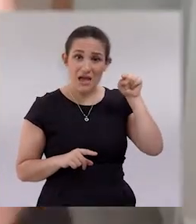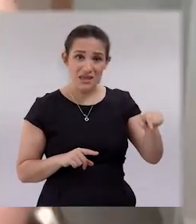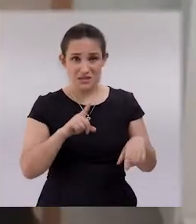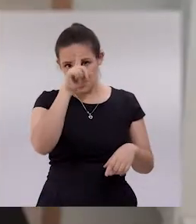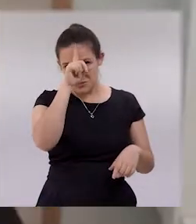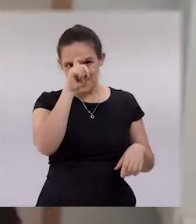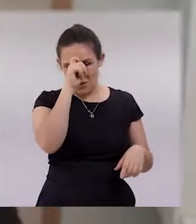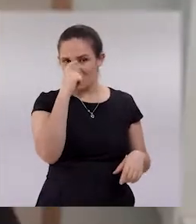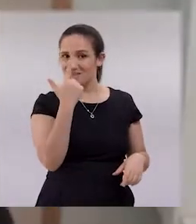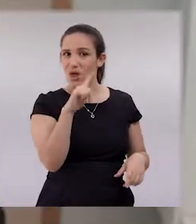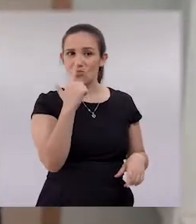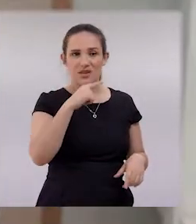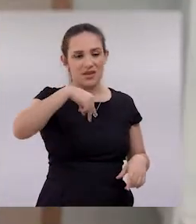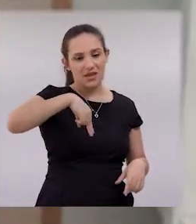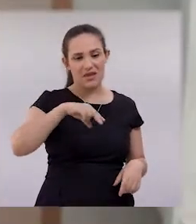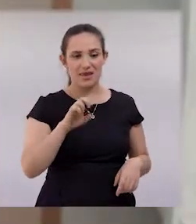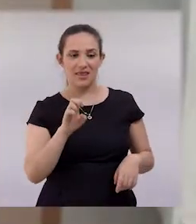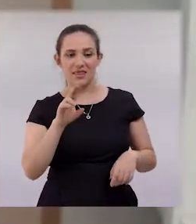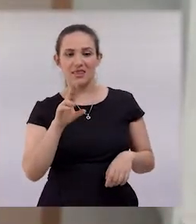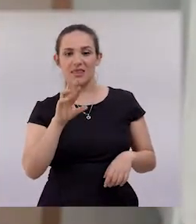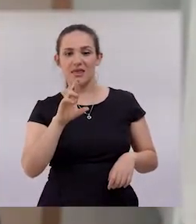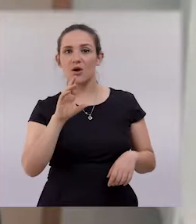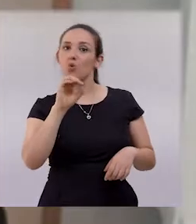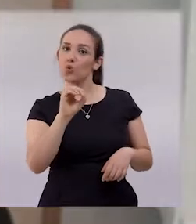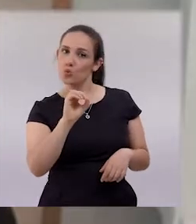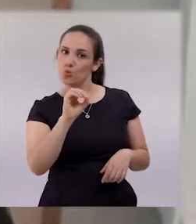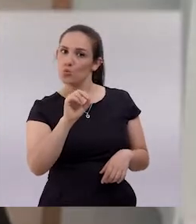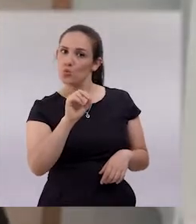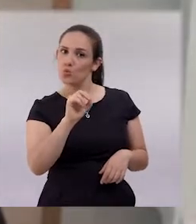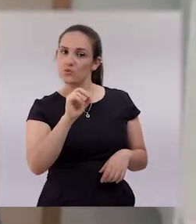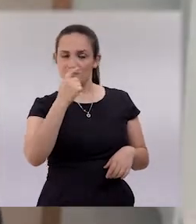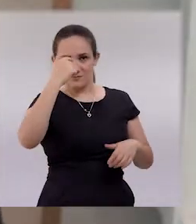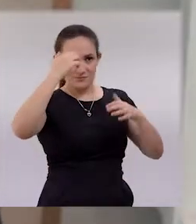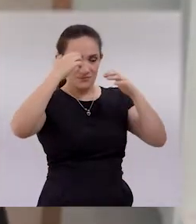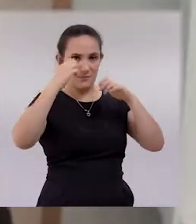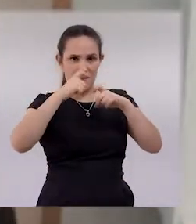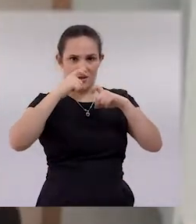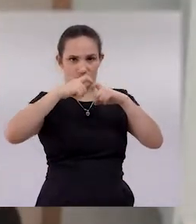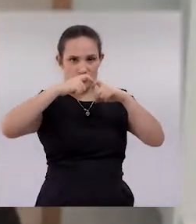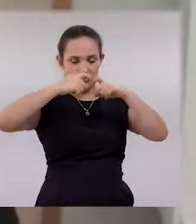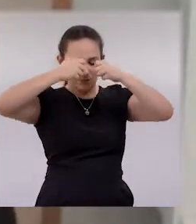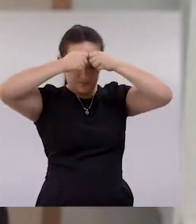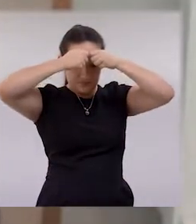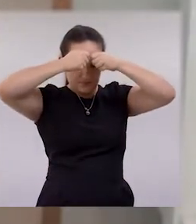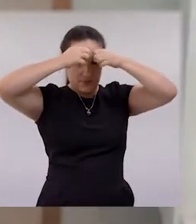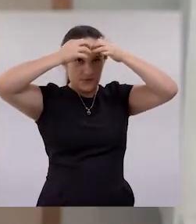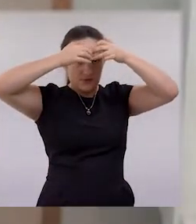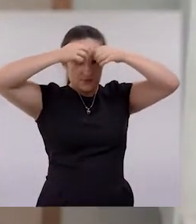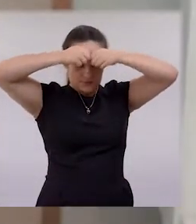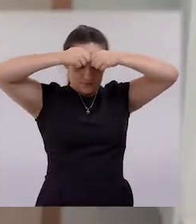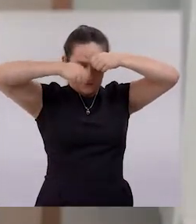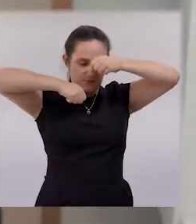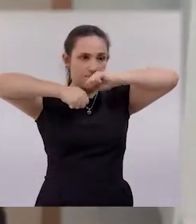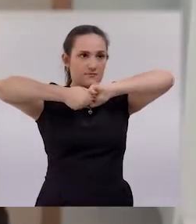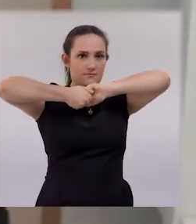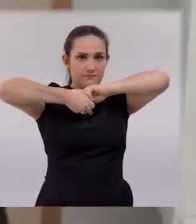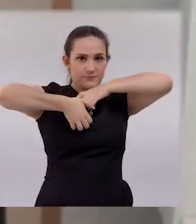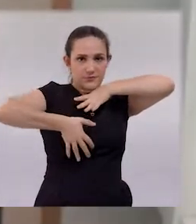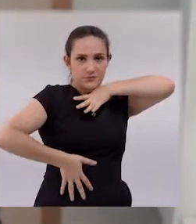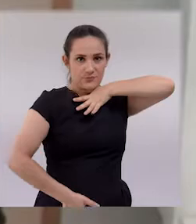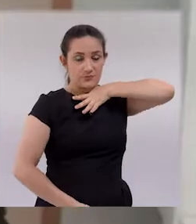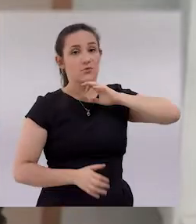é 90% aí dos hospitais, não existe neurologista de plantão presencial. O que vai